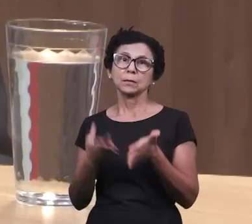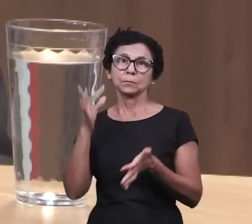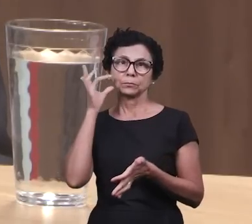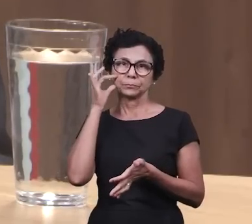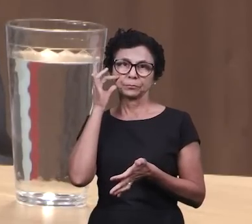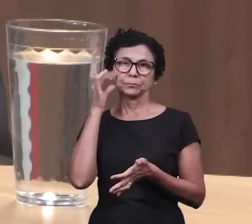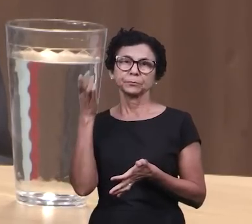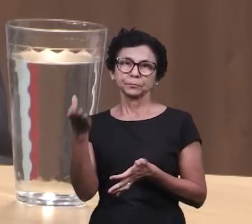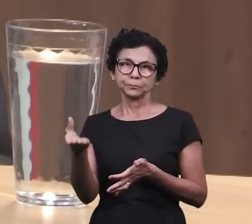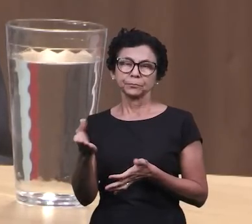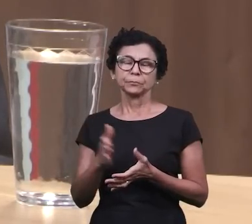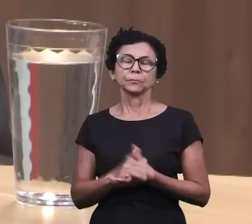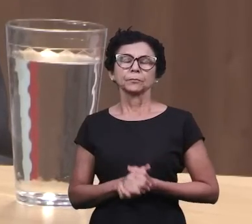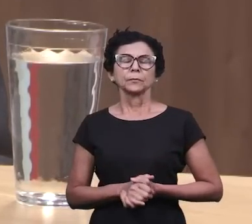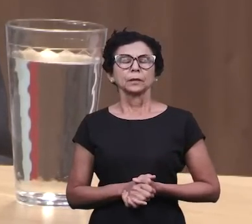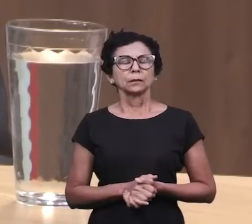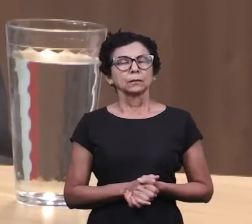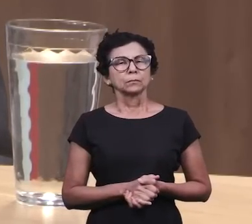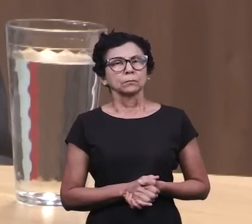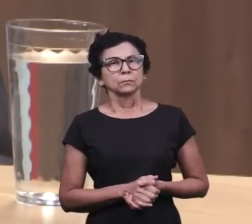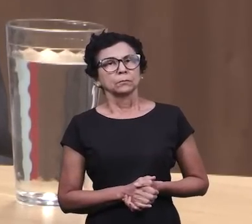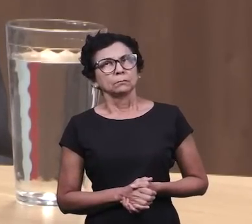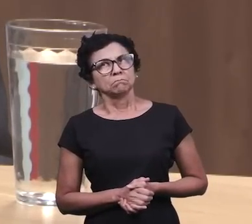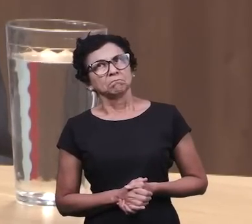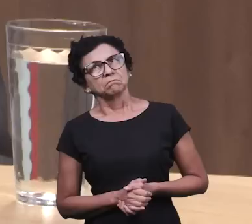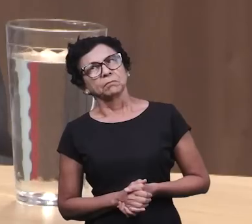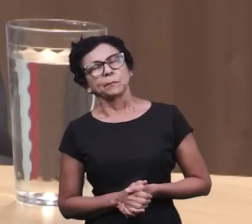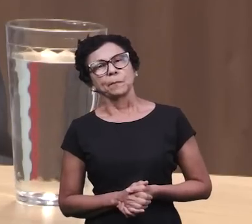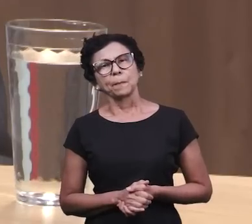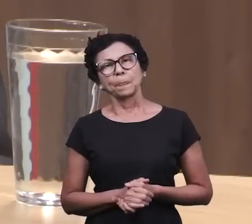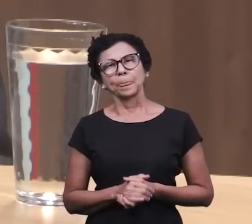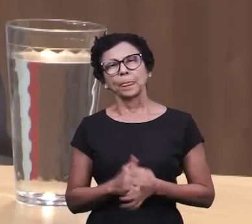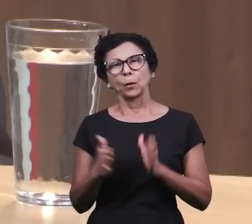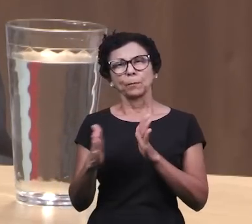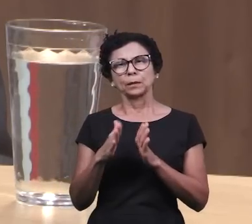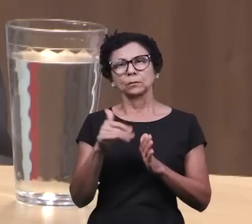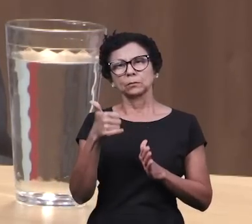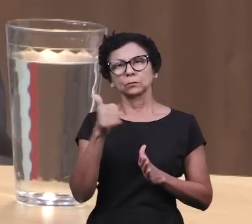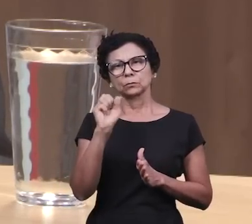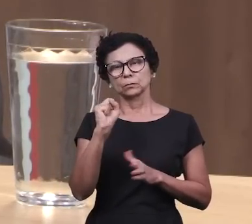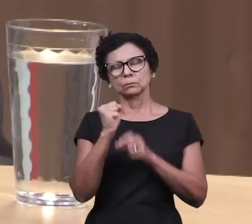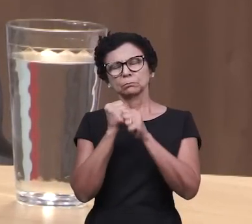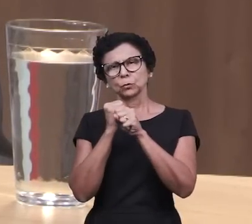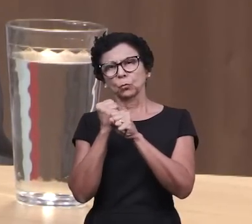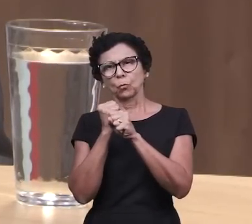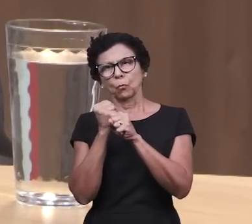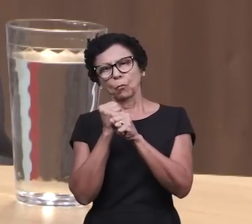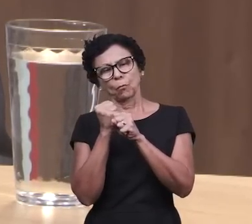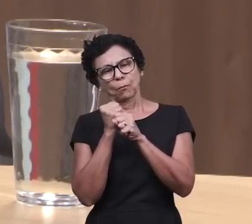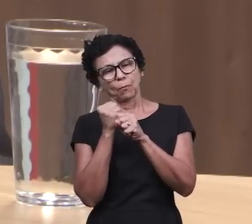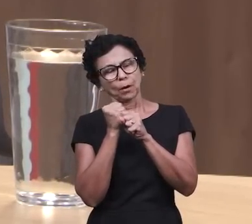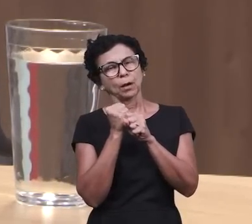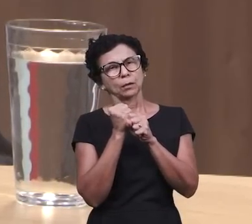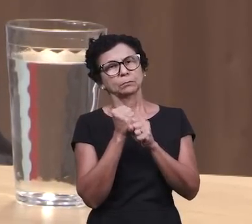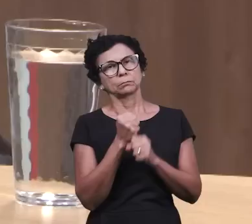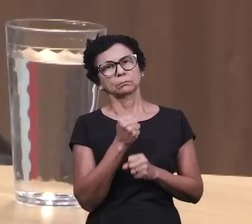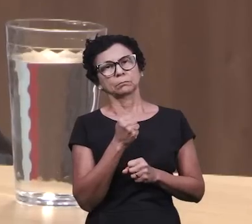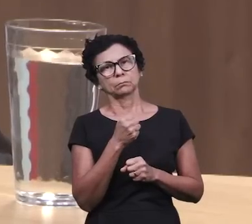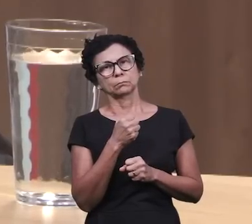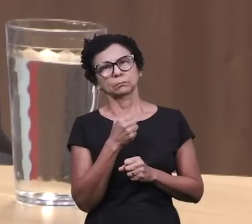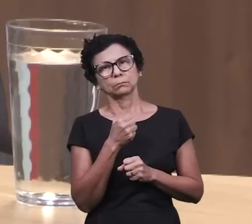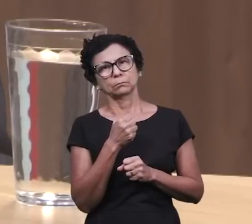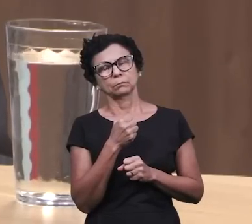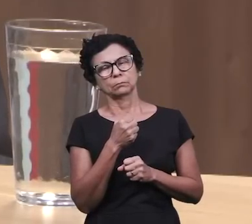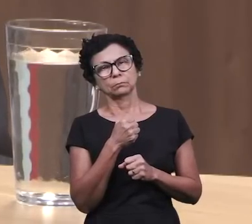muito presencial. Para se ter uma ideia, ao longo de 18 anos que eu tenho sido